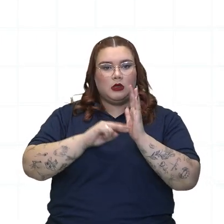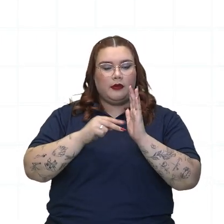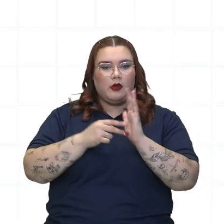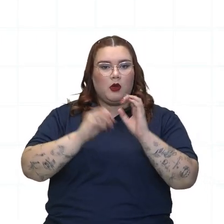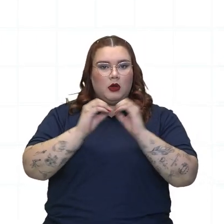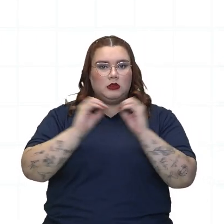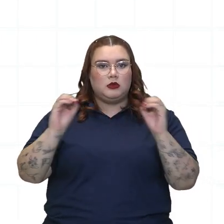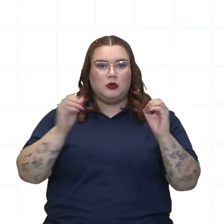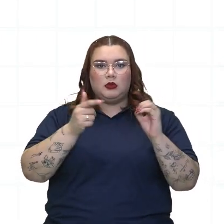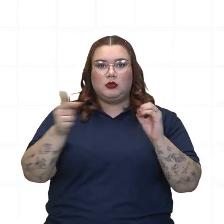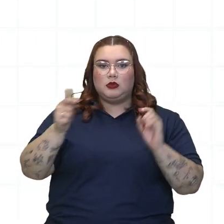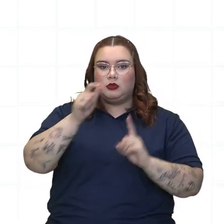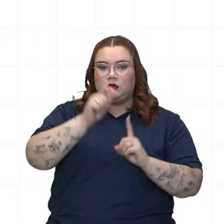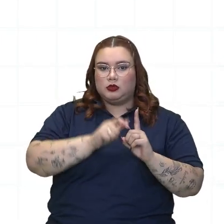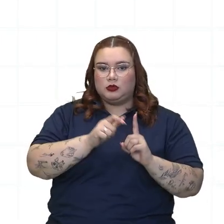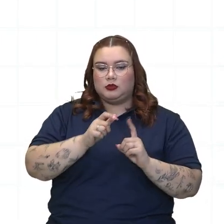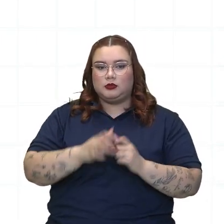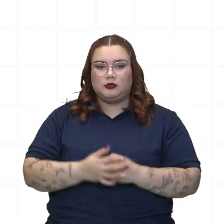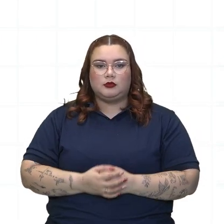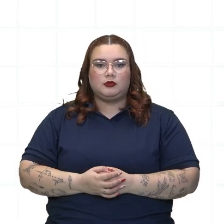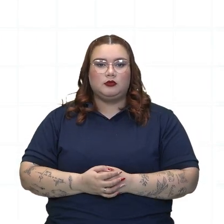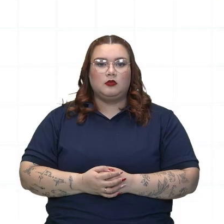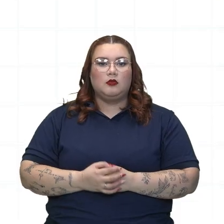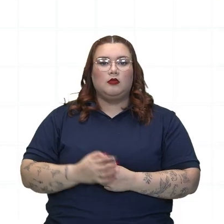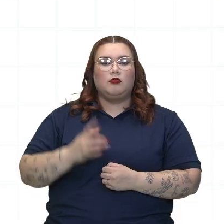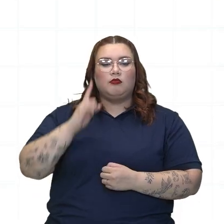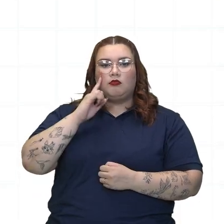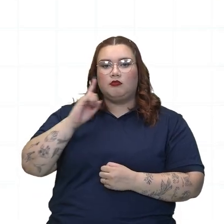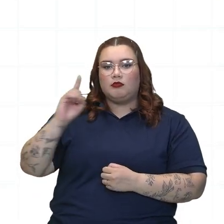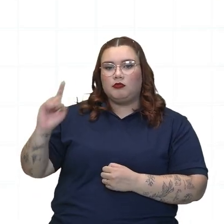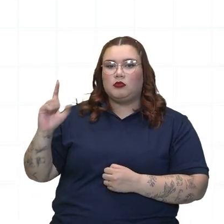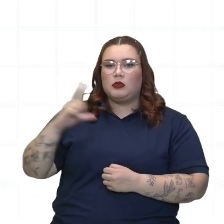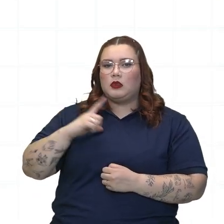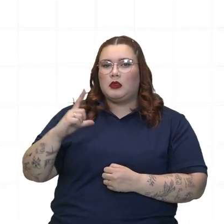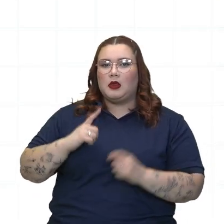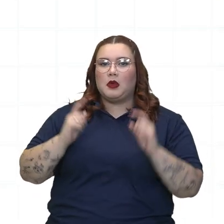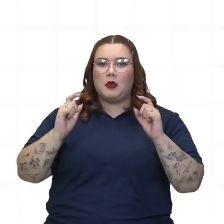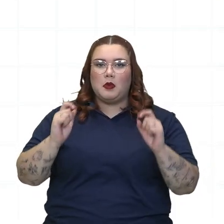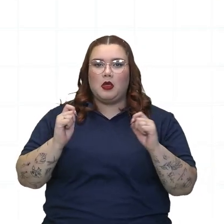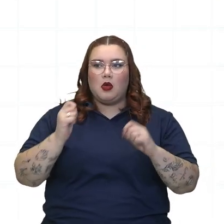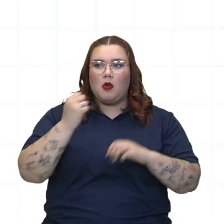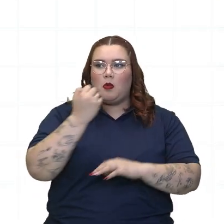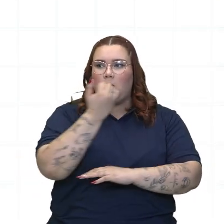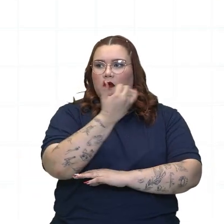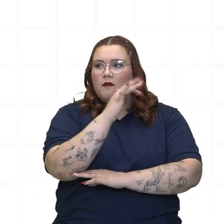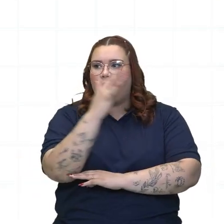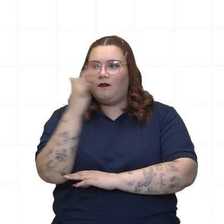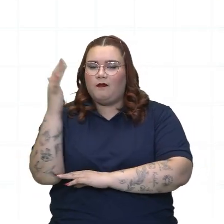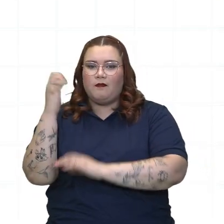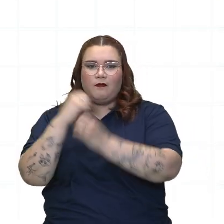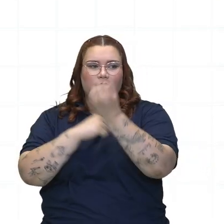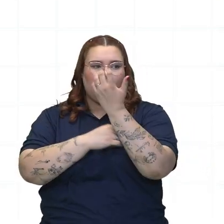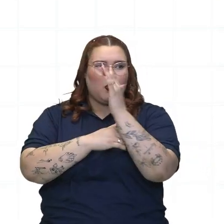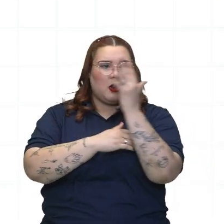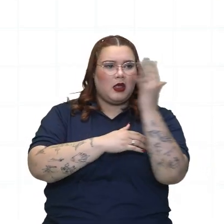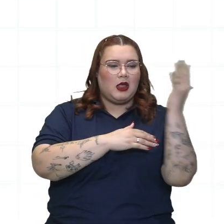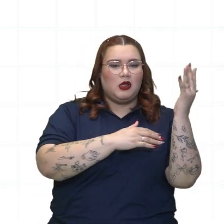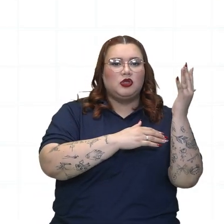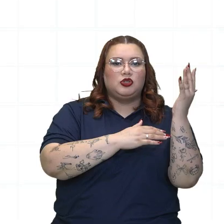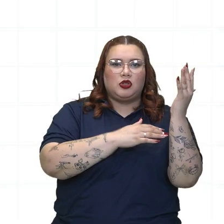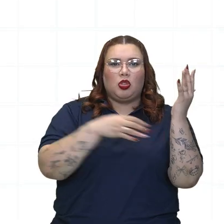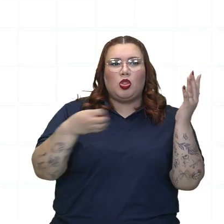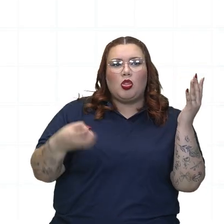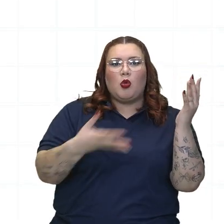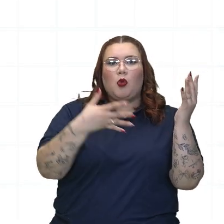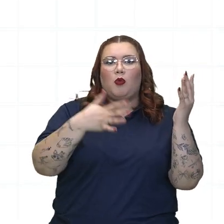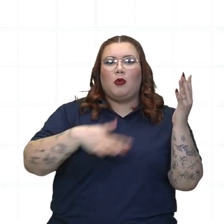aí. Há uma floresta virgem aqui. Isso é uma oração? Sim.